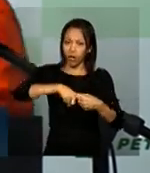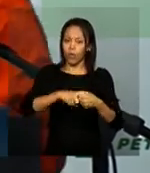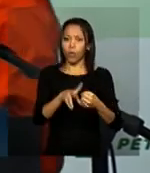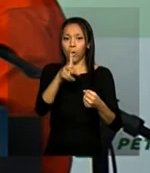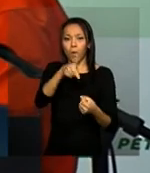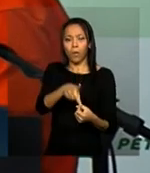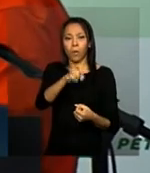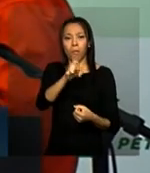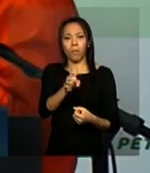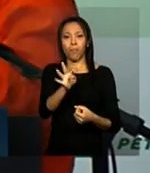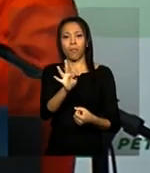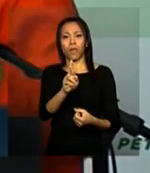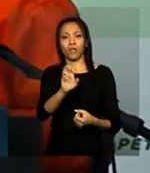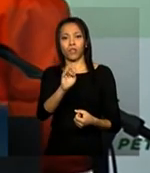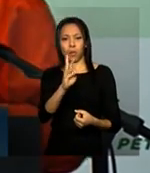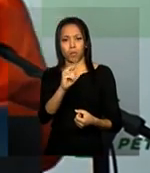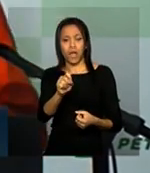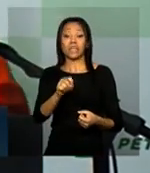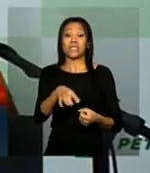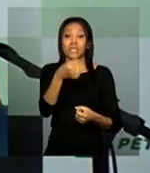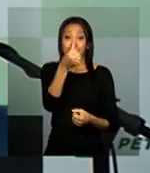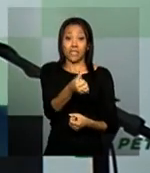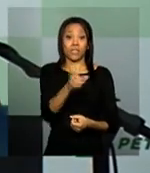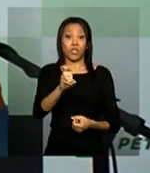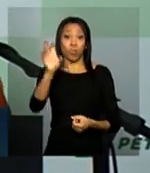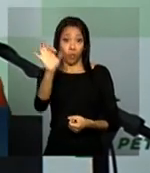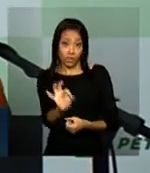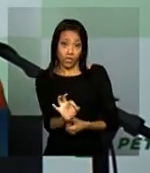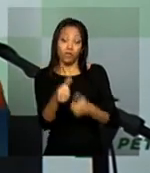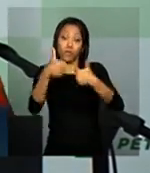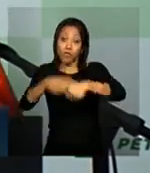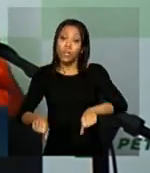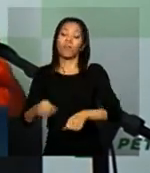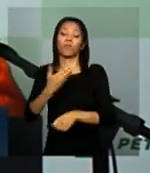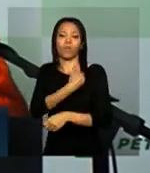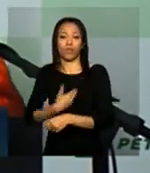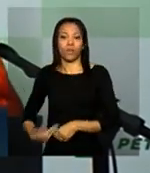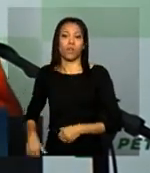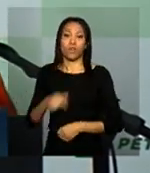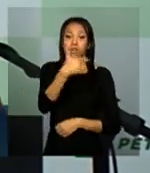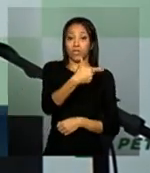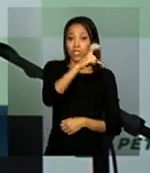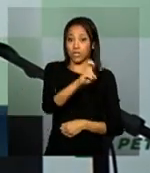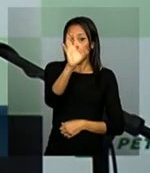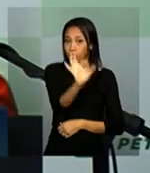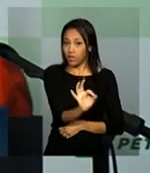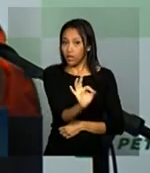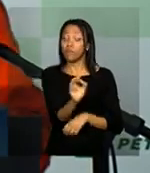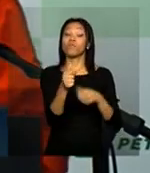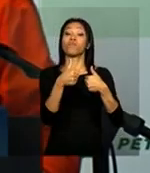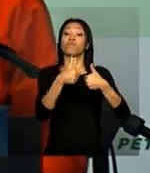75% de todo o óleo fica para o governo, 25% para as empresas.